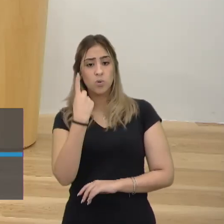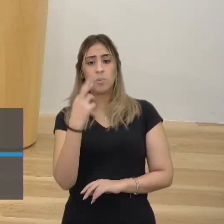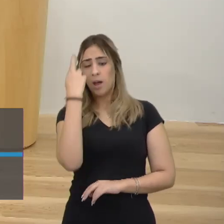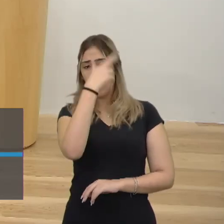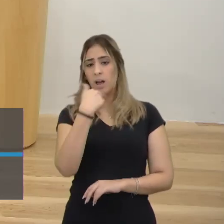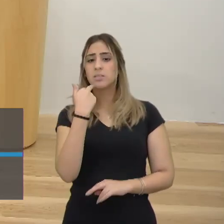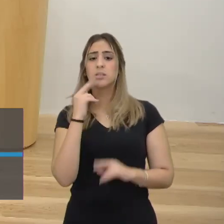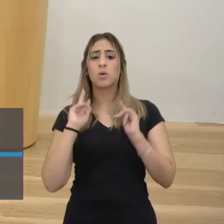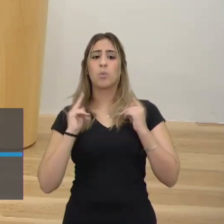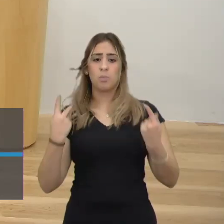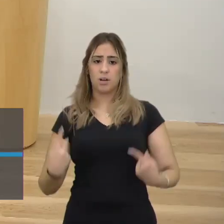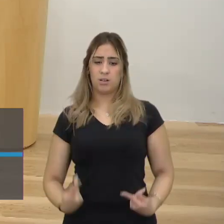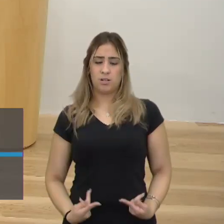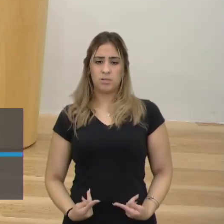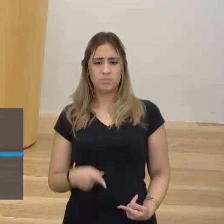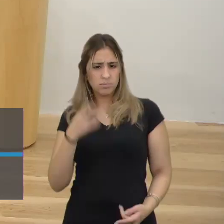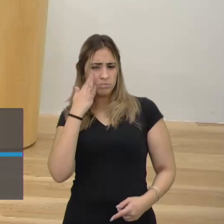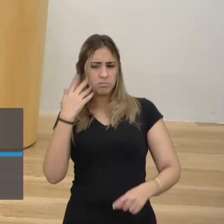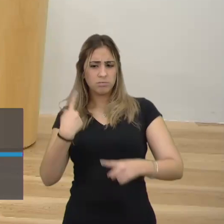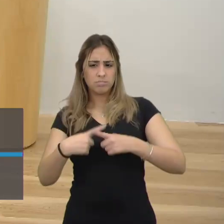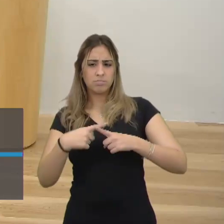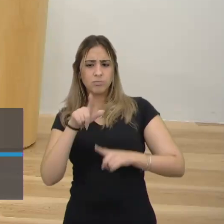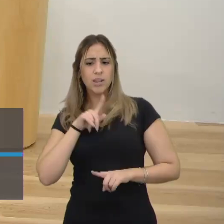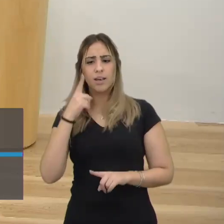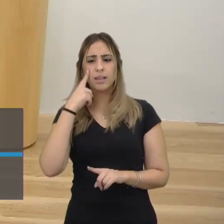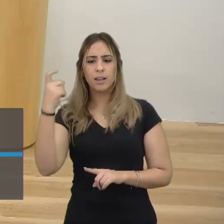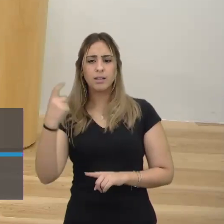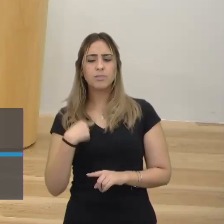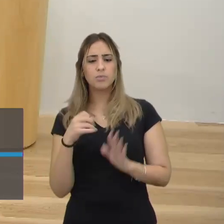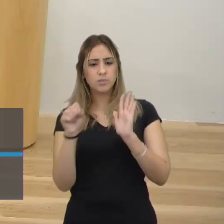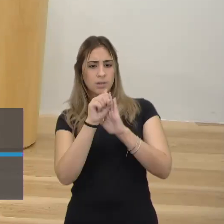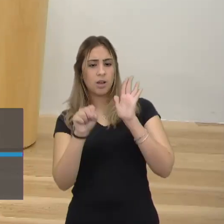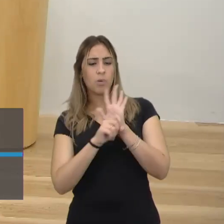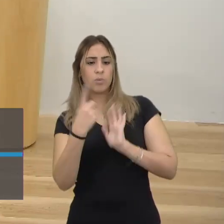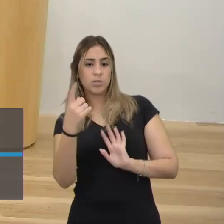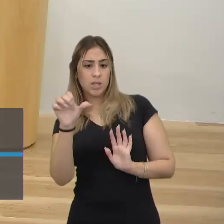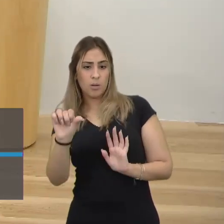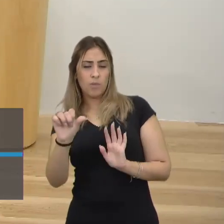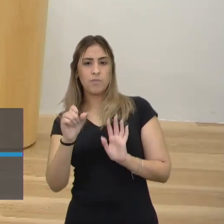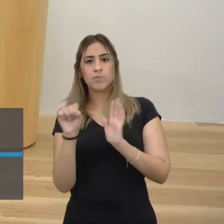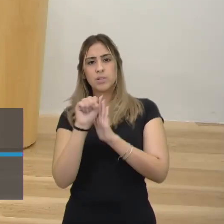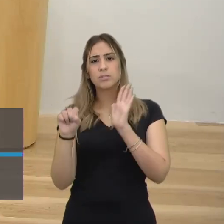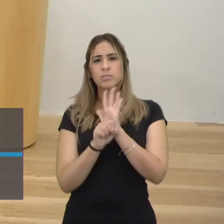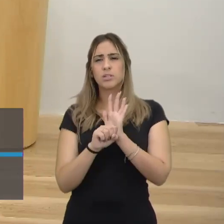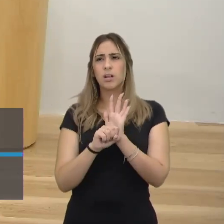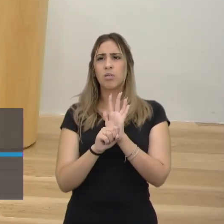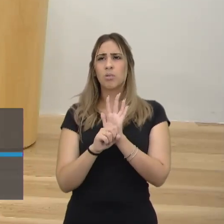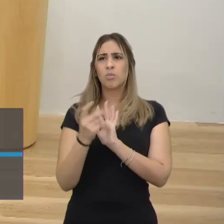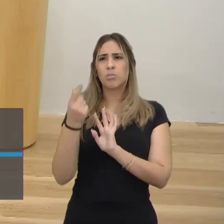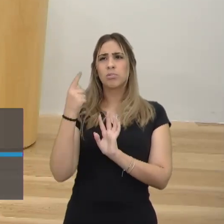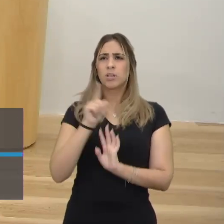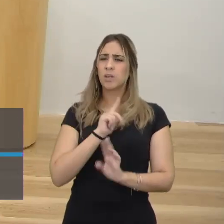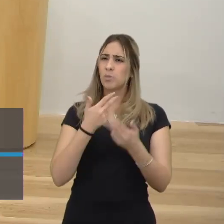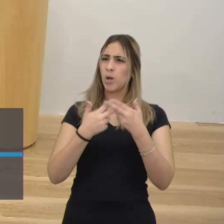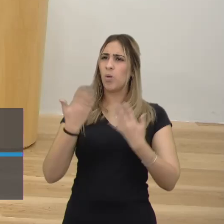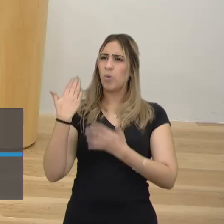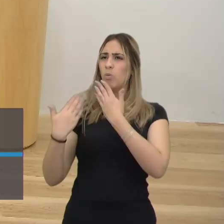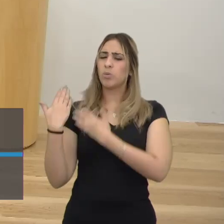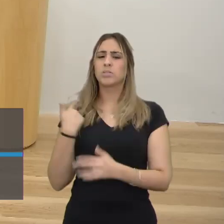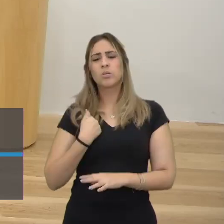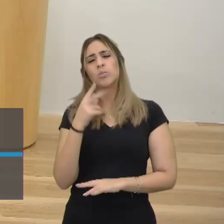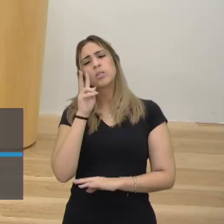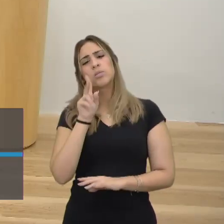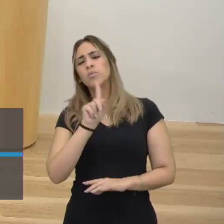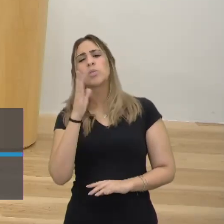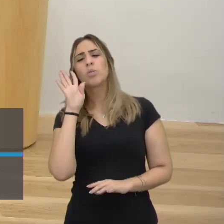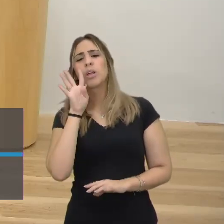humana? Você tem ideia? Eu acho que não foi no século XIX, porque no século XIX teve algumas coisas lá que não foi foram legal, legais. Né? Não